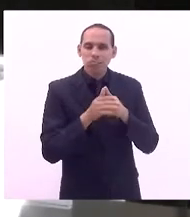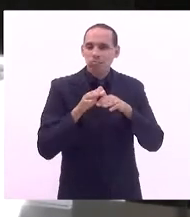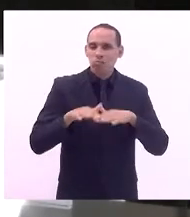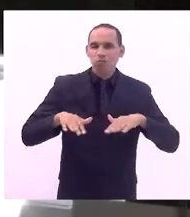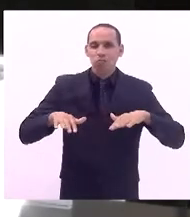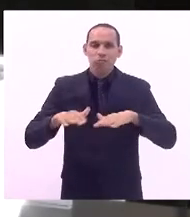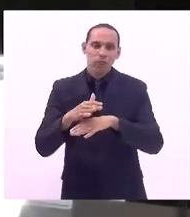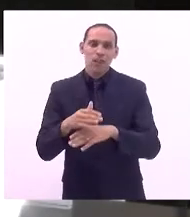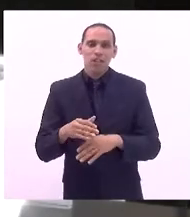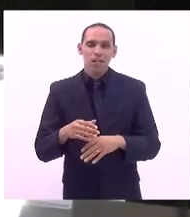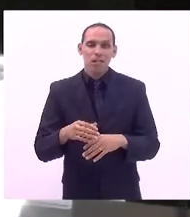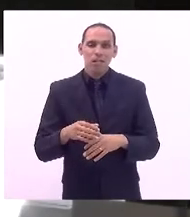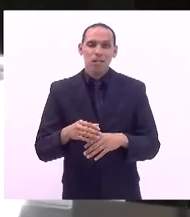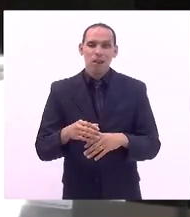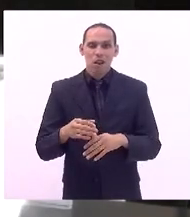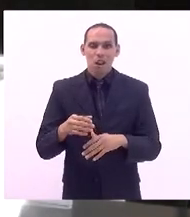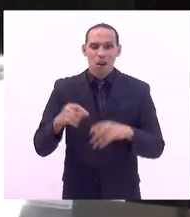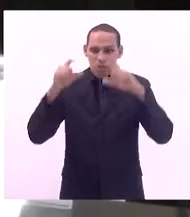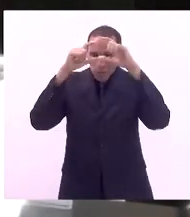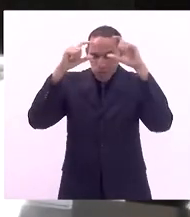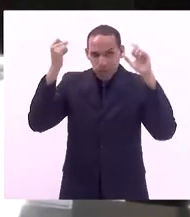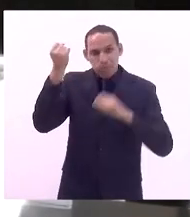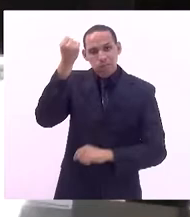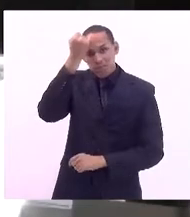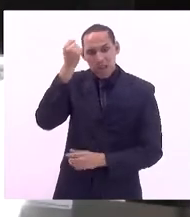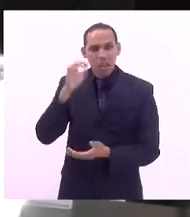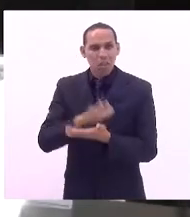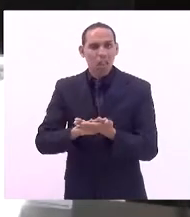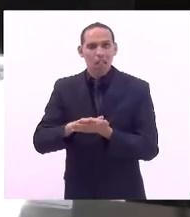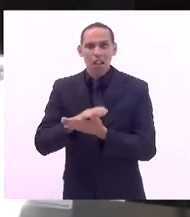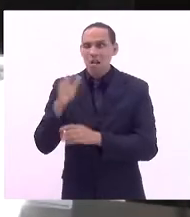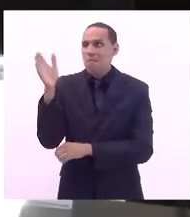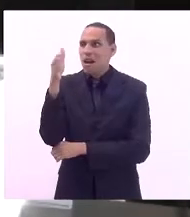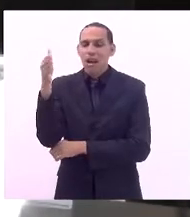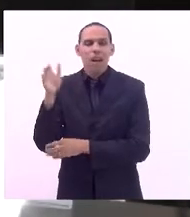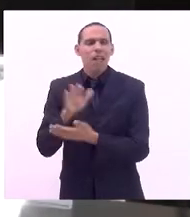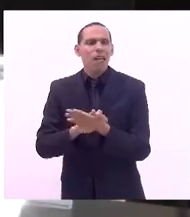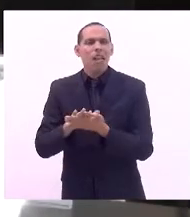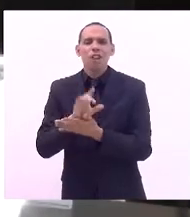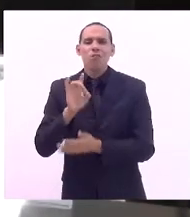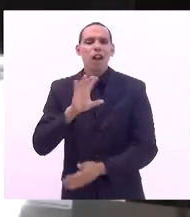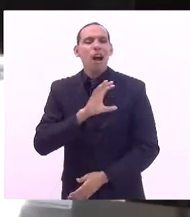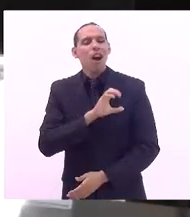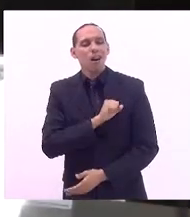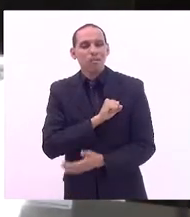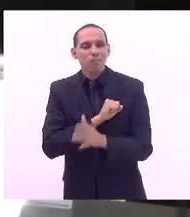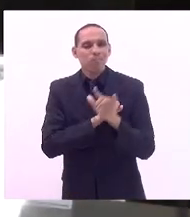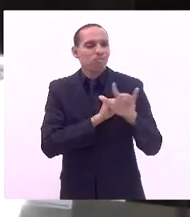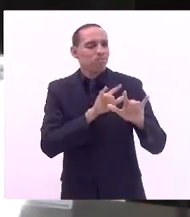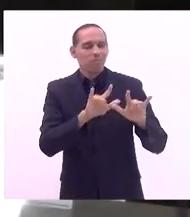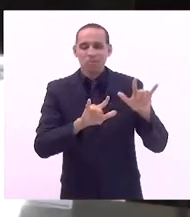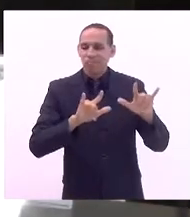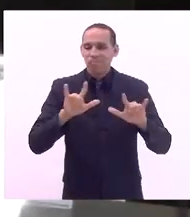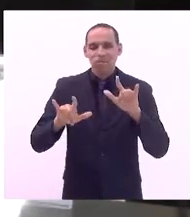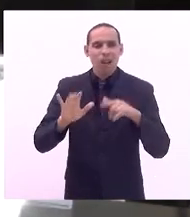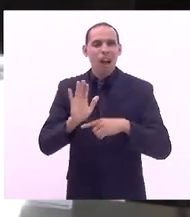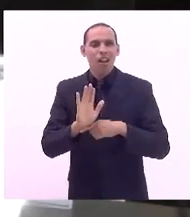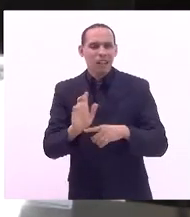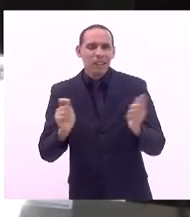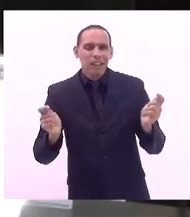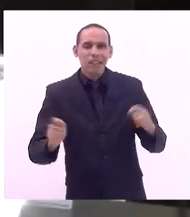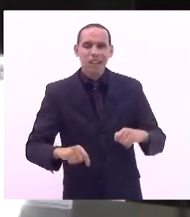sem rótulo sem bandeira só de falar eu te amo estou aqui posso ajudar